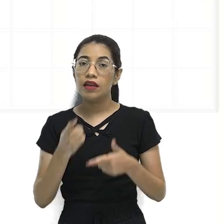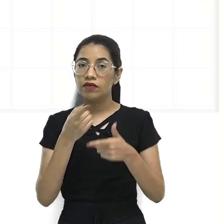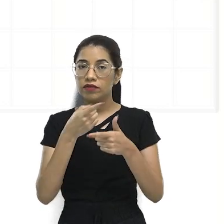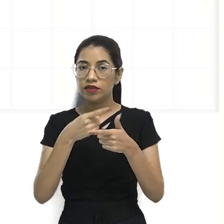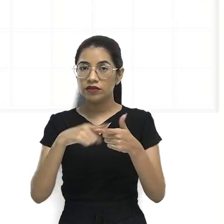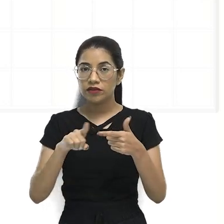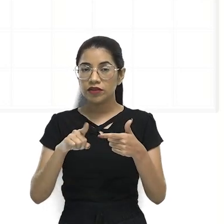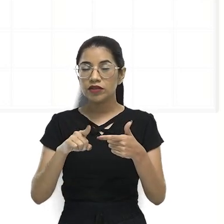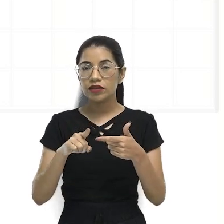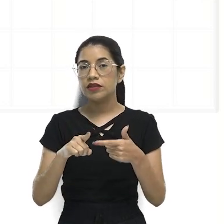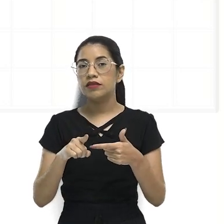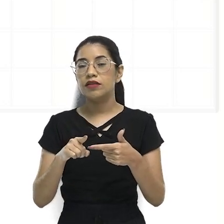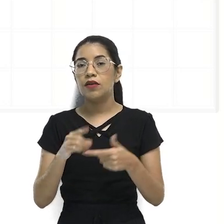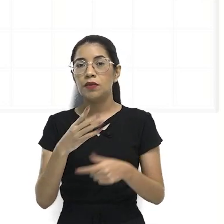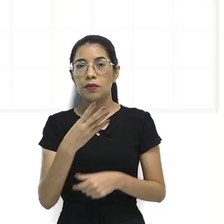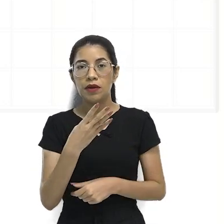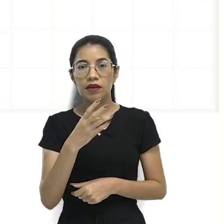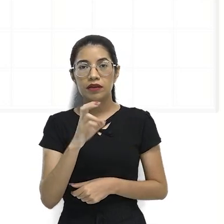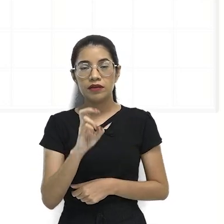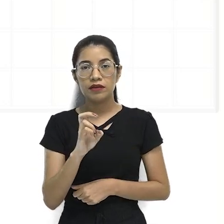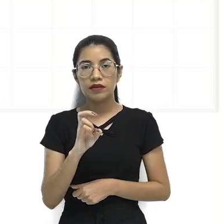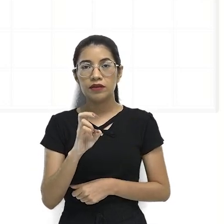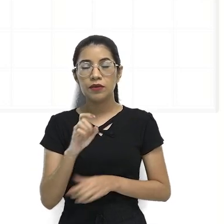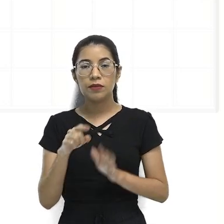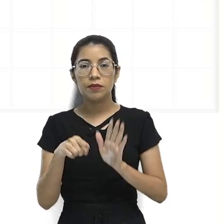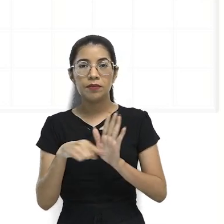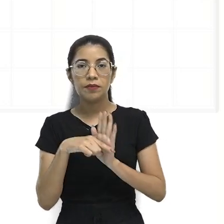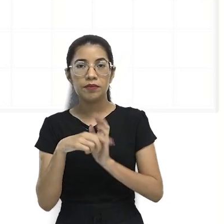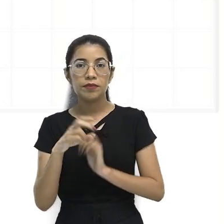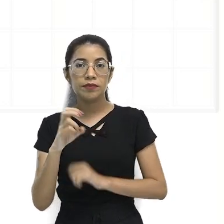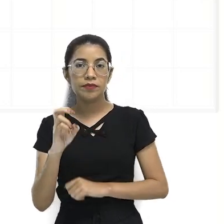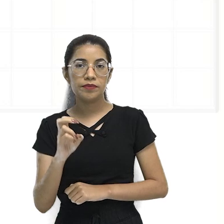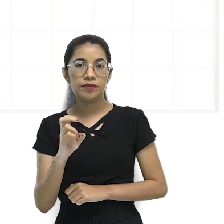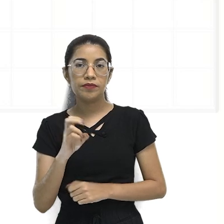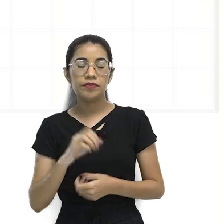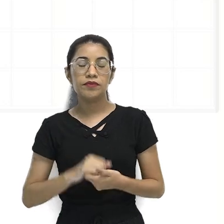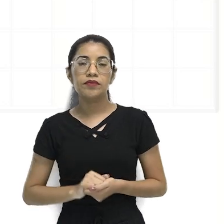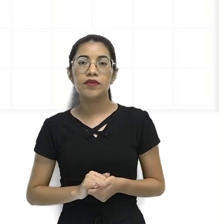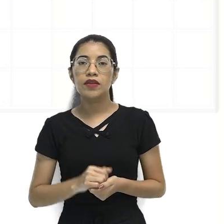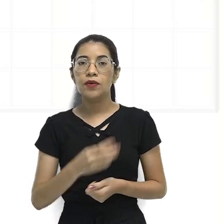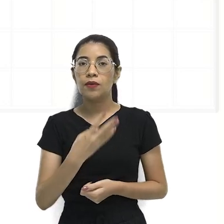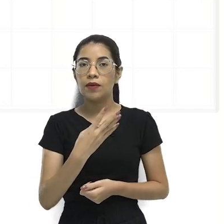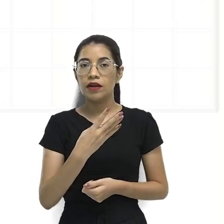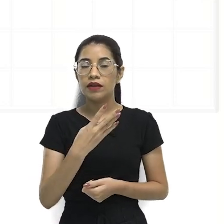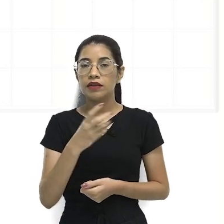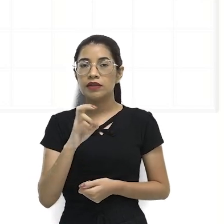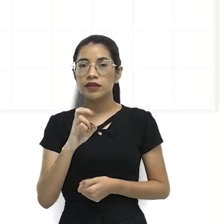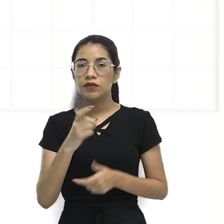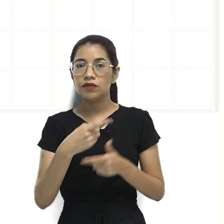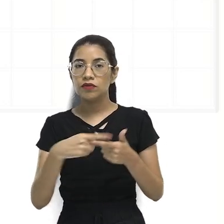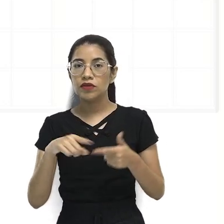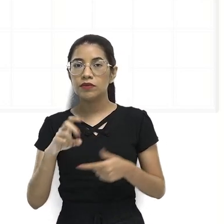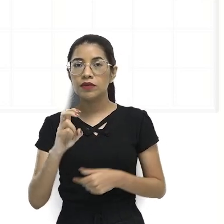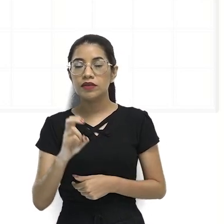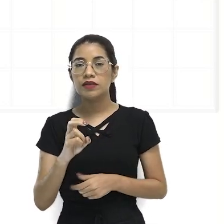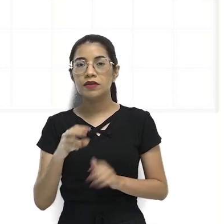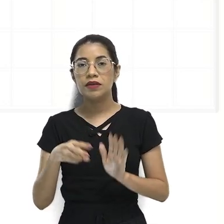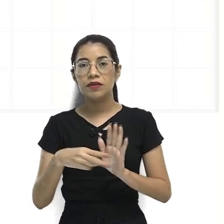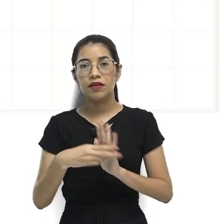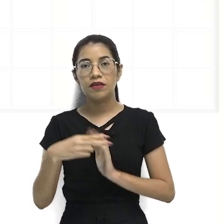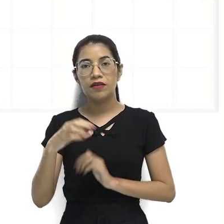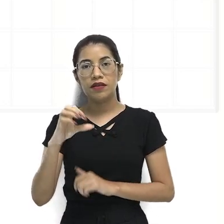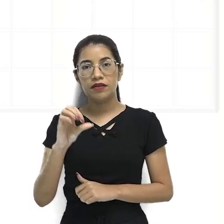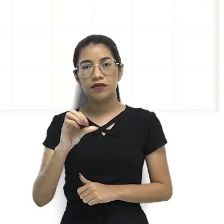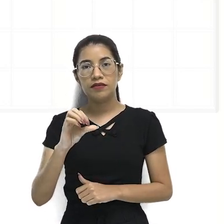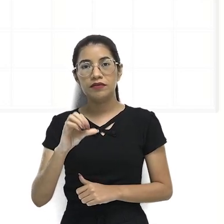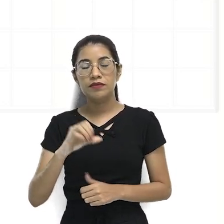dividir 45 por menos 5. Então 45 dividido para 5 vai dar 9, né?